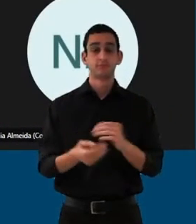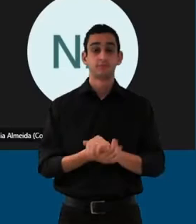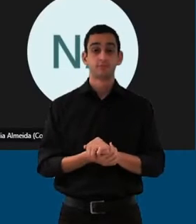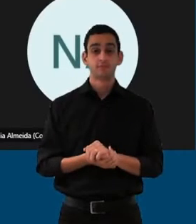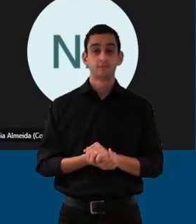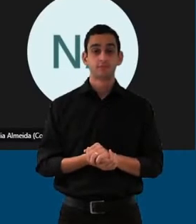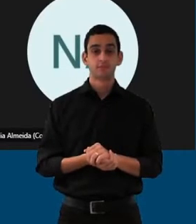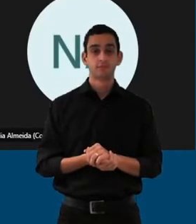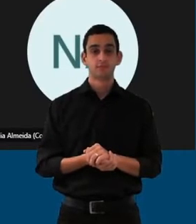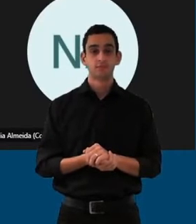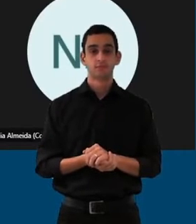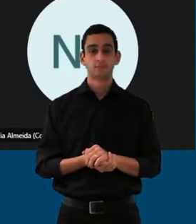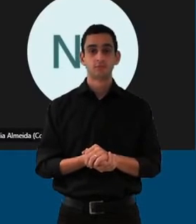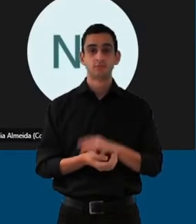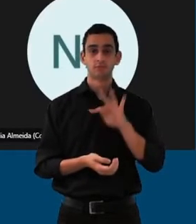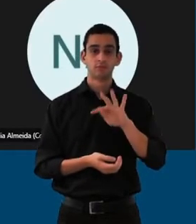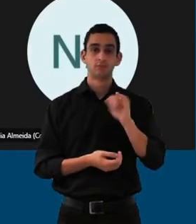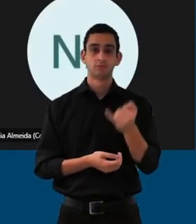PJE número